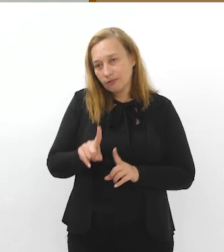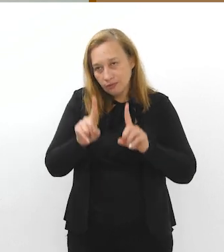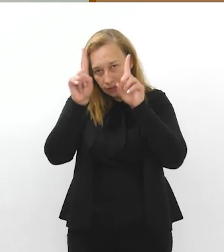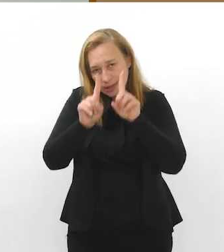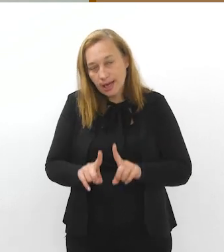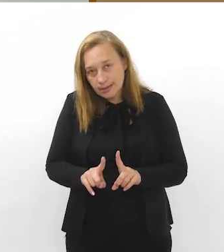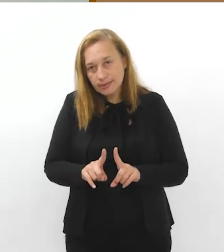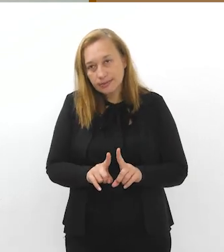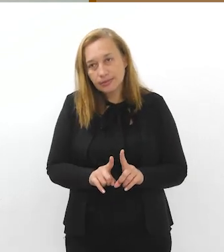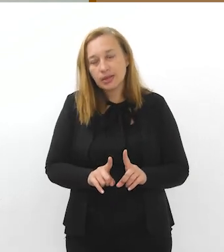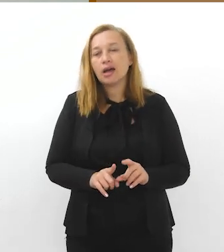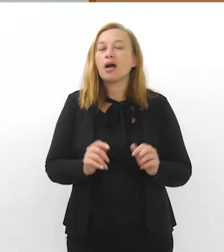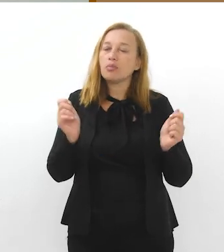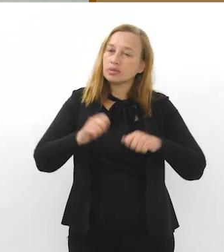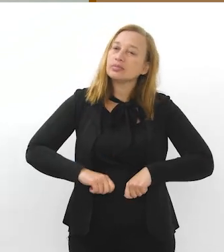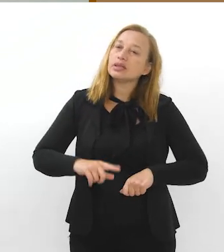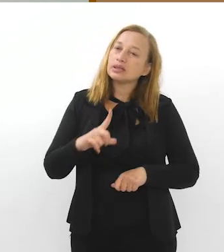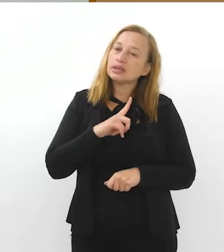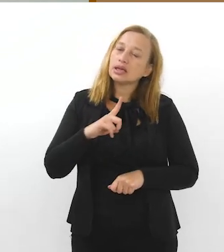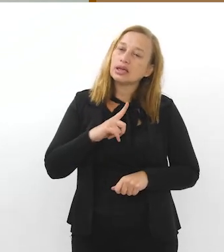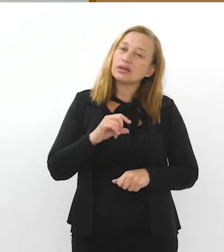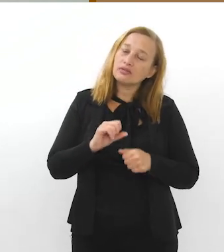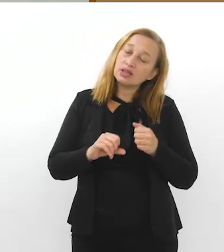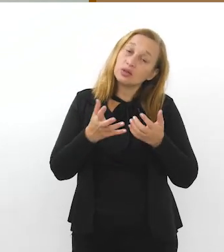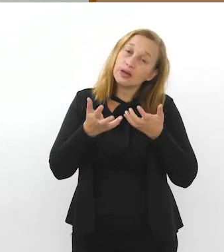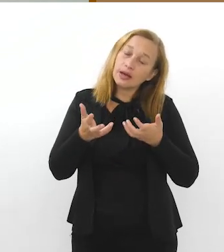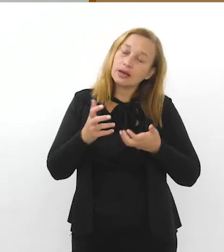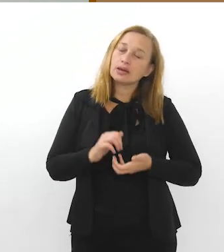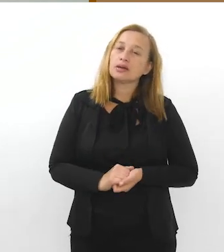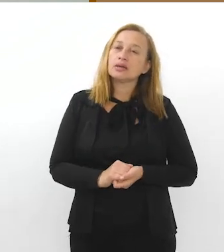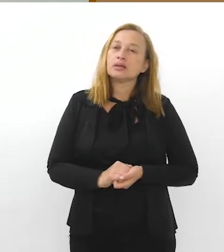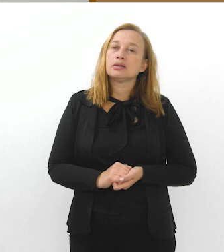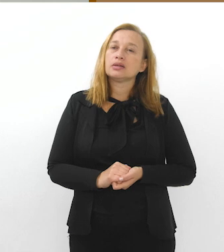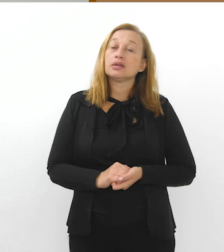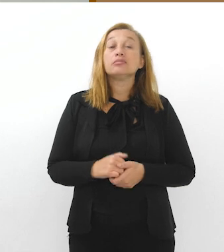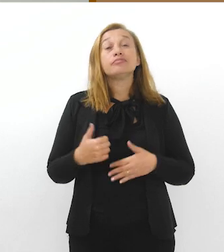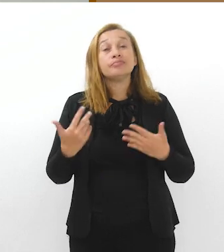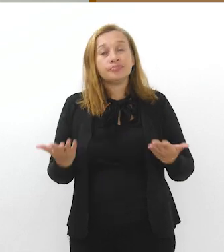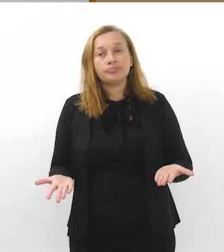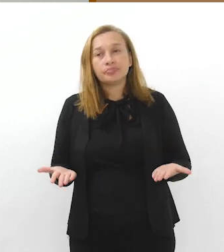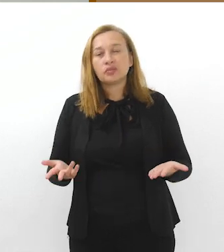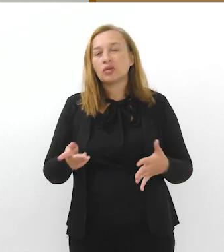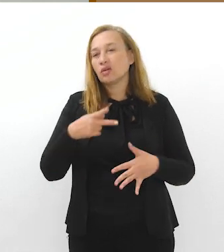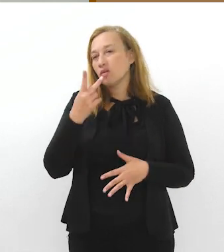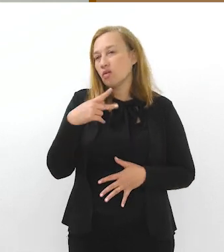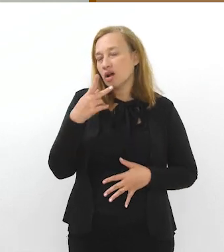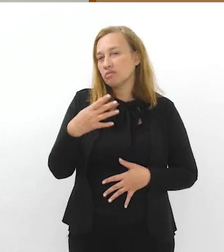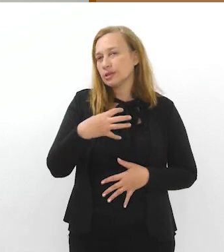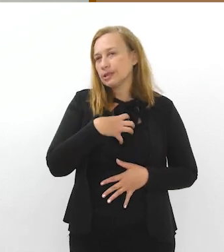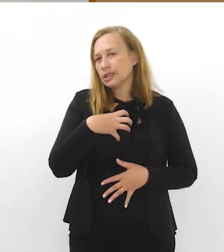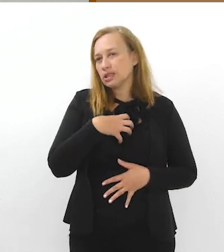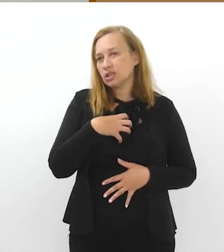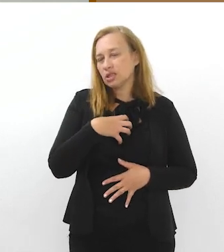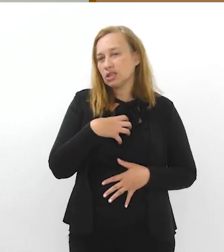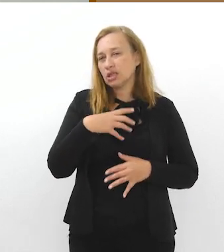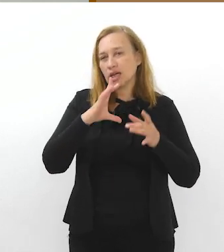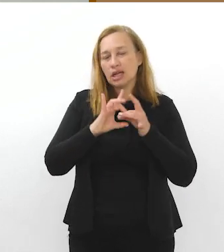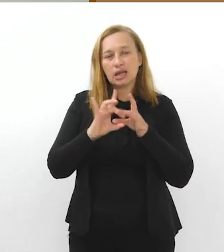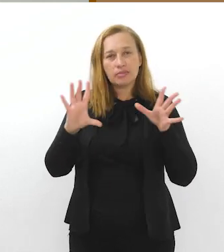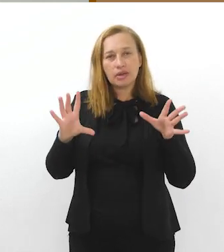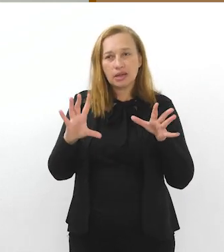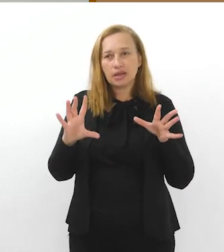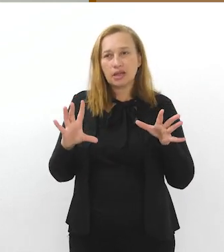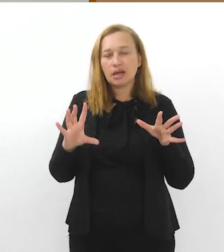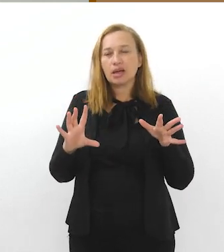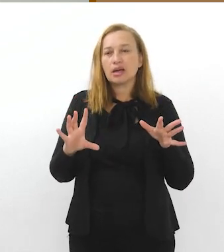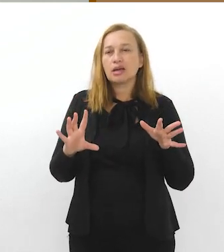de uma forma ou de outra, né? Todo mundo tem alguma deficiência e todo mundo tem a possibilidade de fazer tudo o que